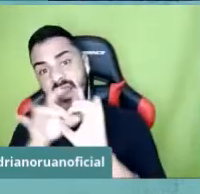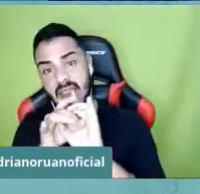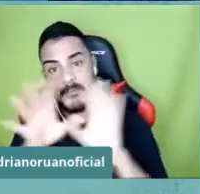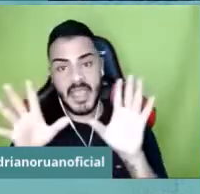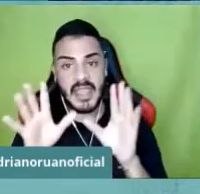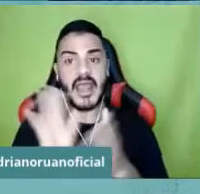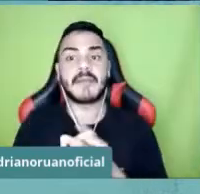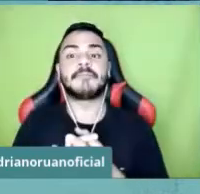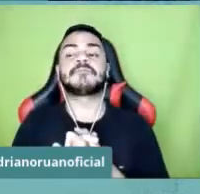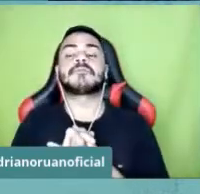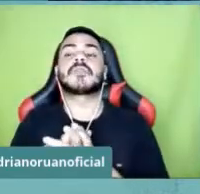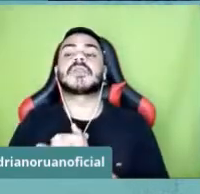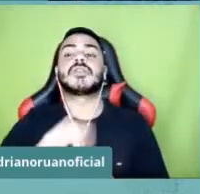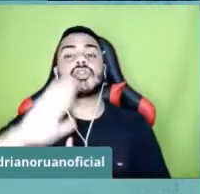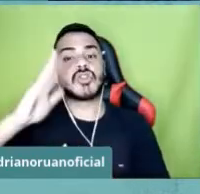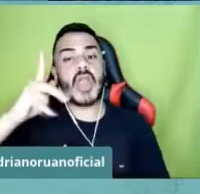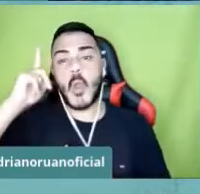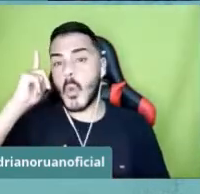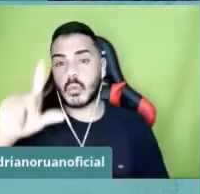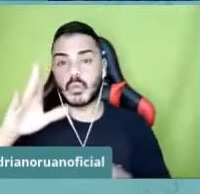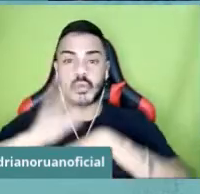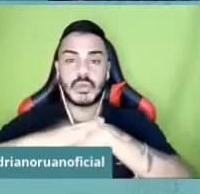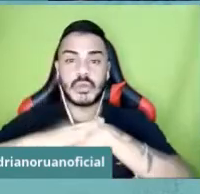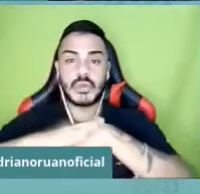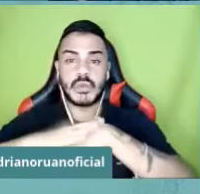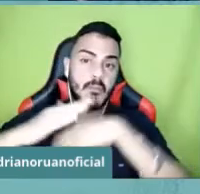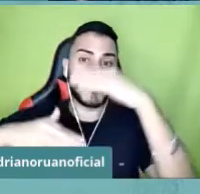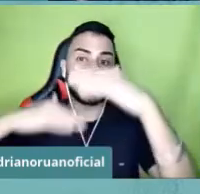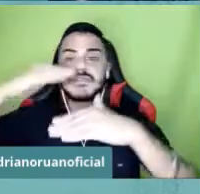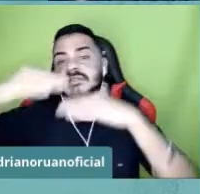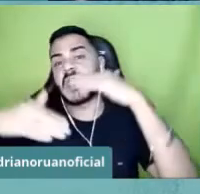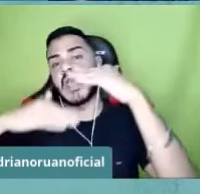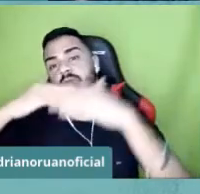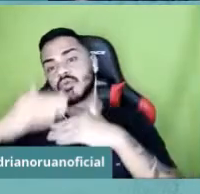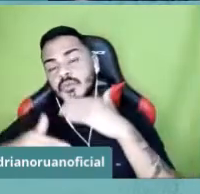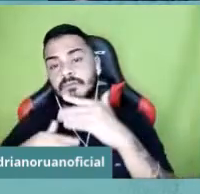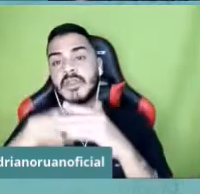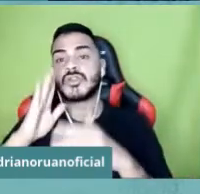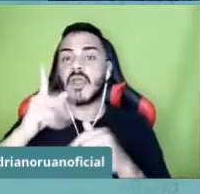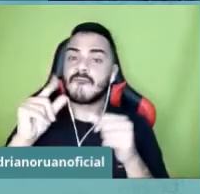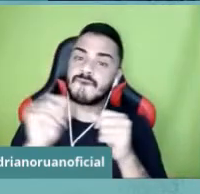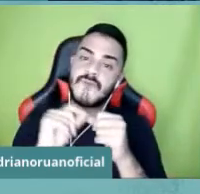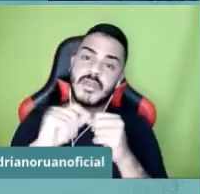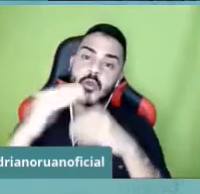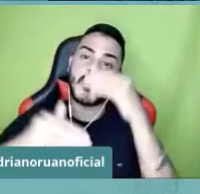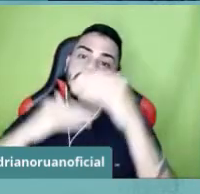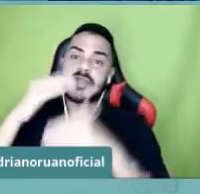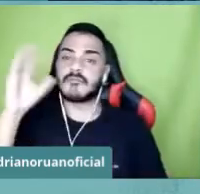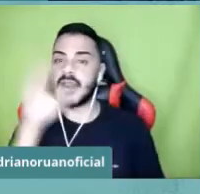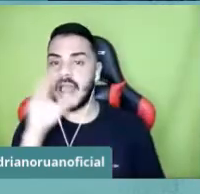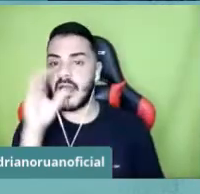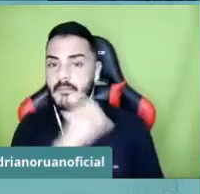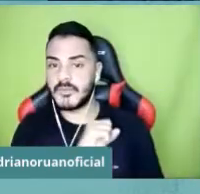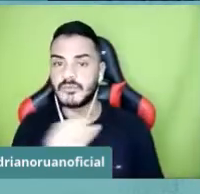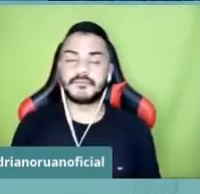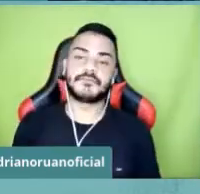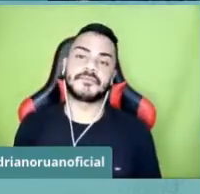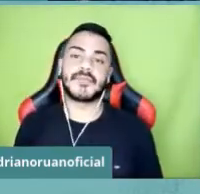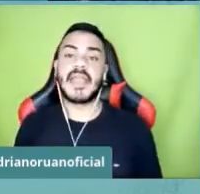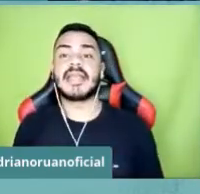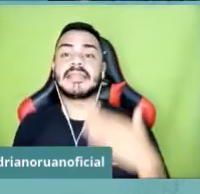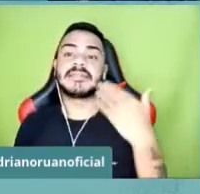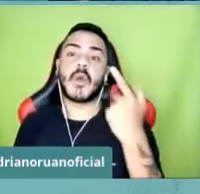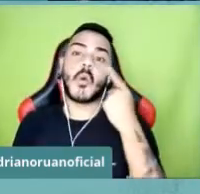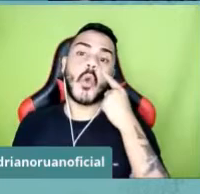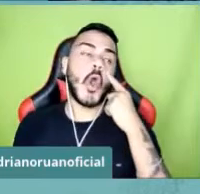já ganha tempo nesse processo burocrático, e isso fez com que esse processo fosse acelerado. Então, vamos descrever um